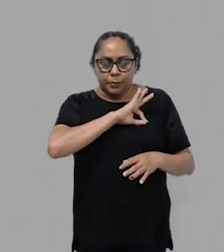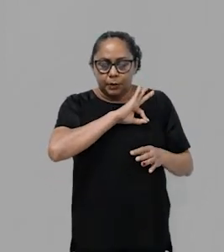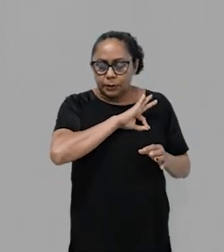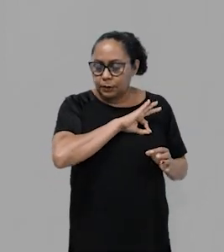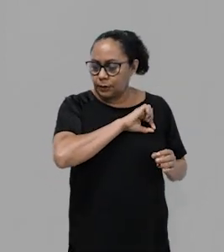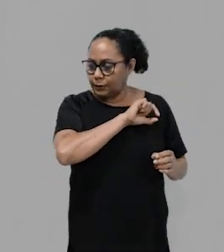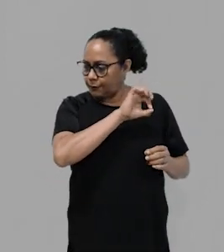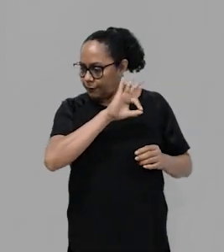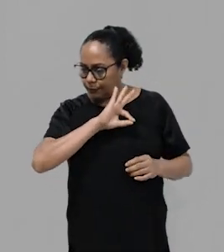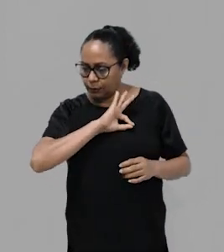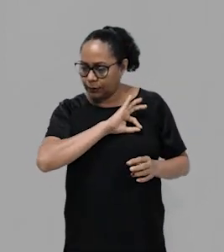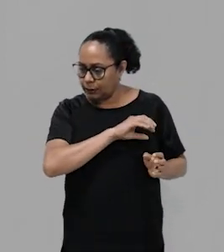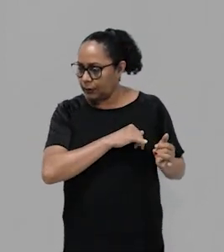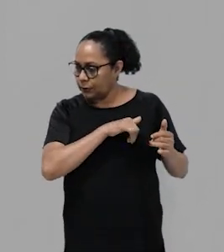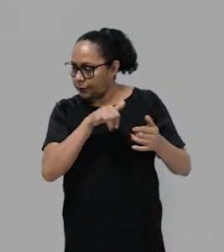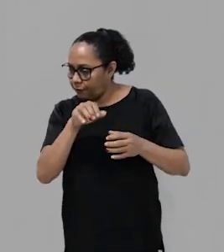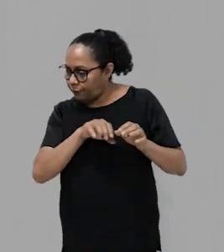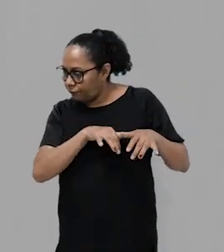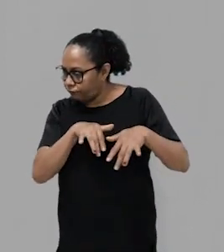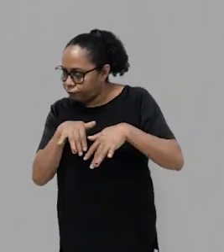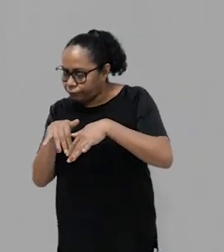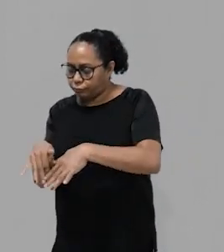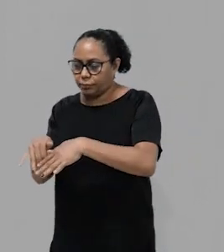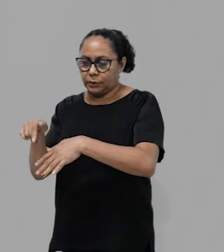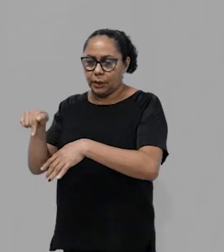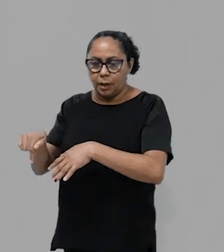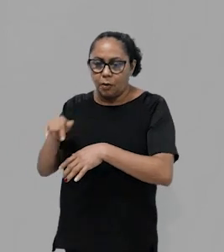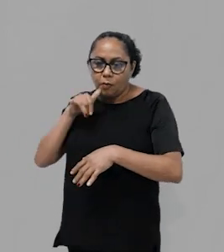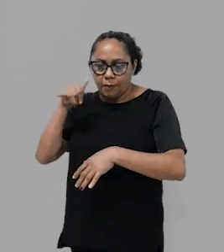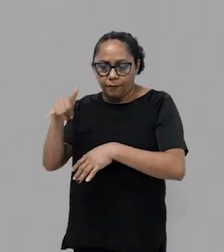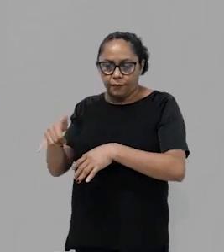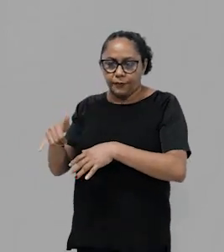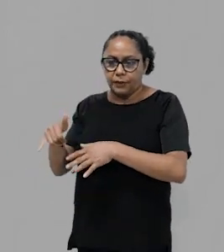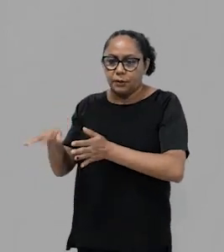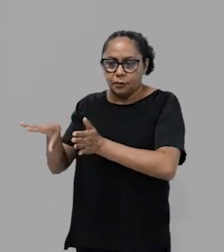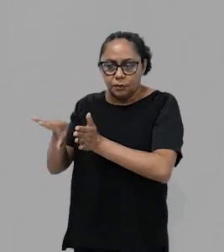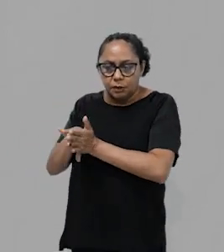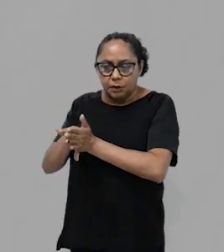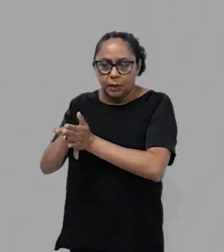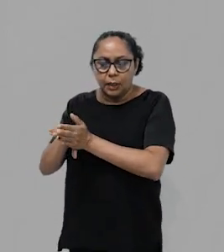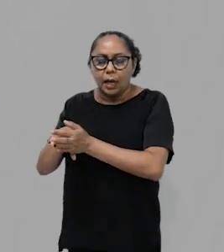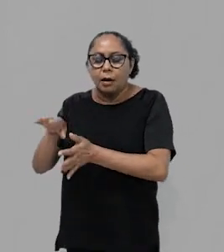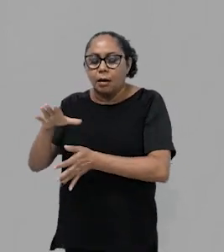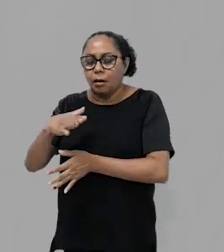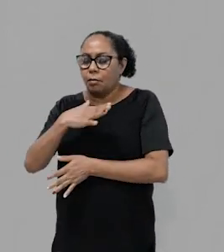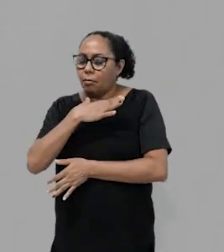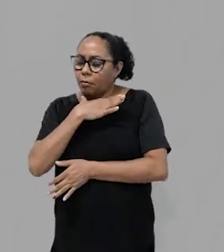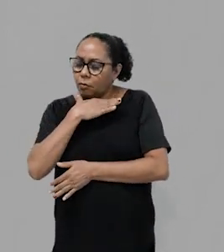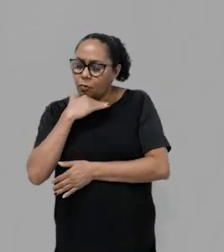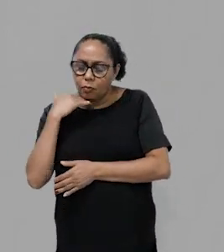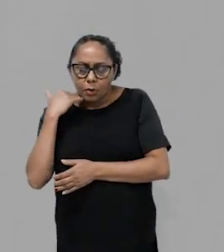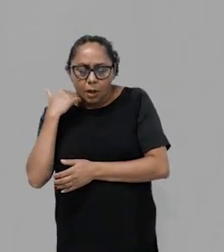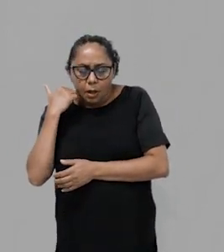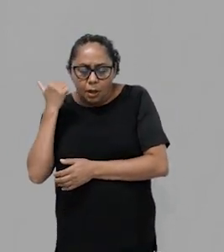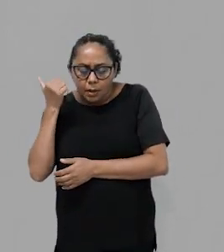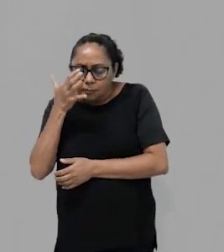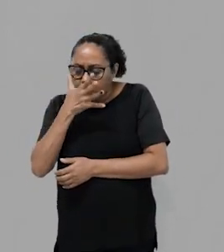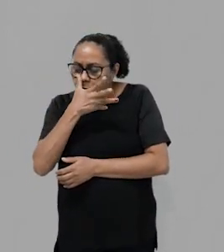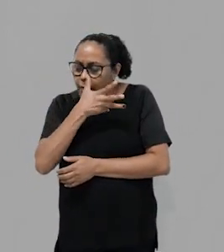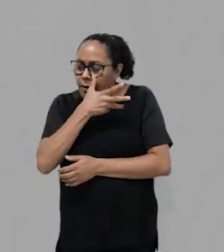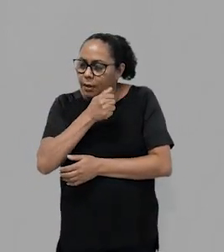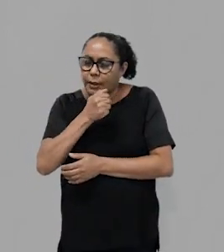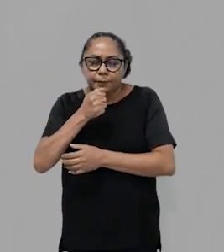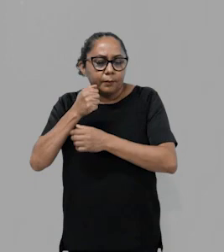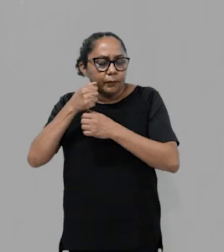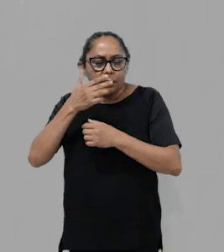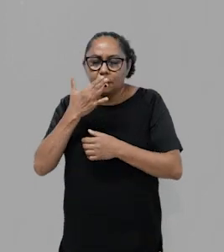próprio Gauguin avisa. Quando chegam lá, ele está quase morrendo com o sangue esvaindo, e ainda demora 3 dias